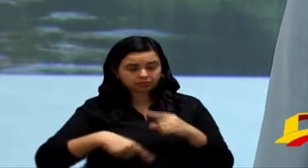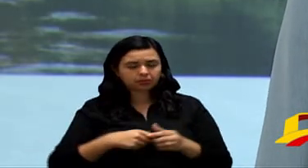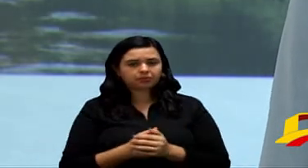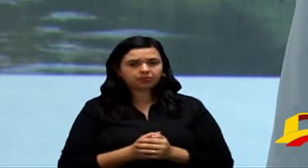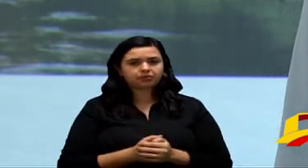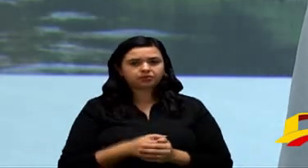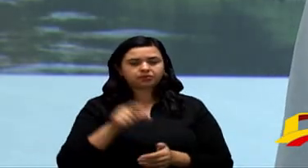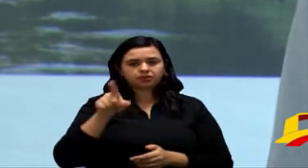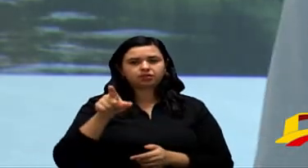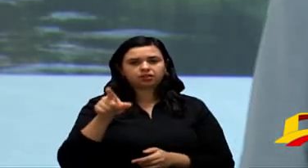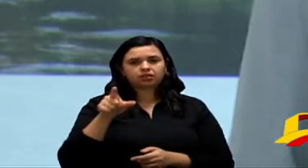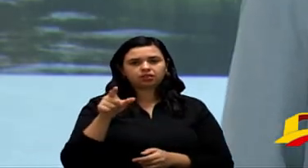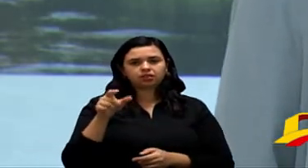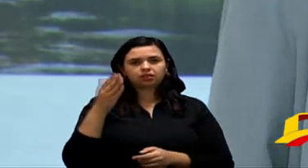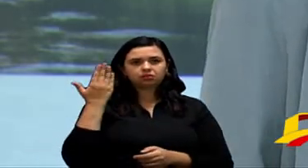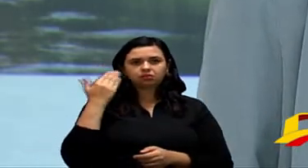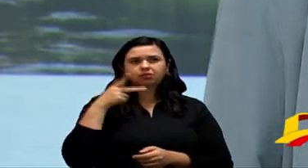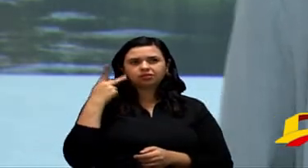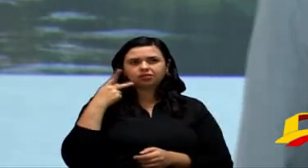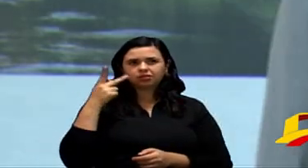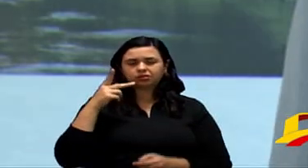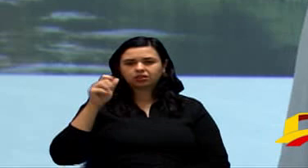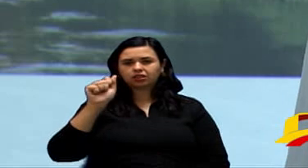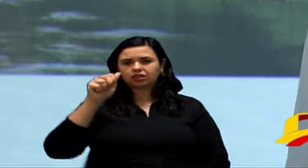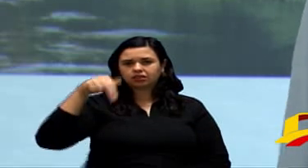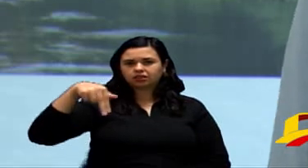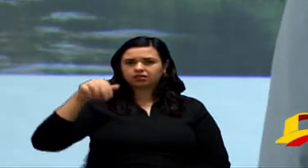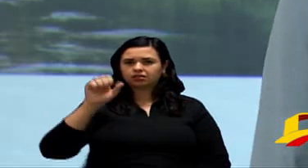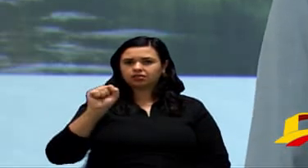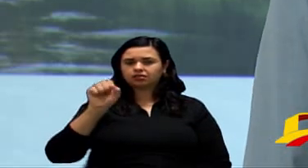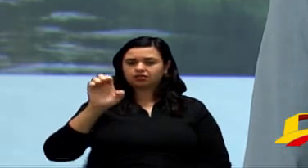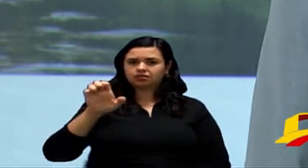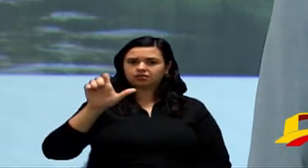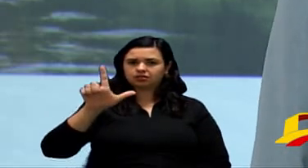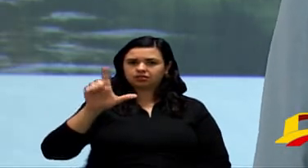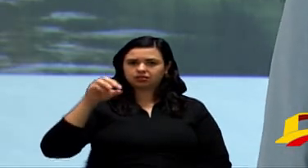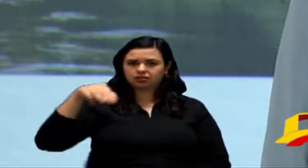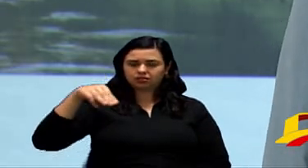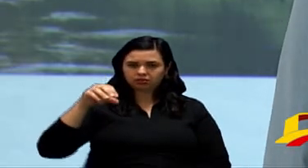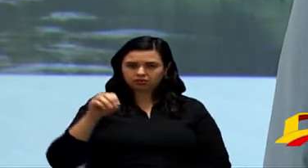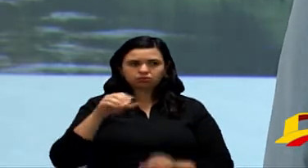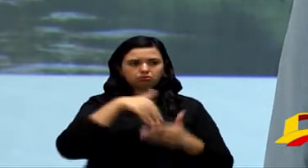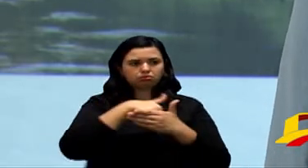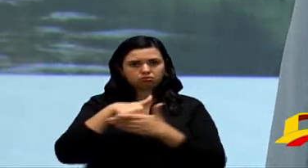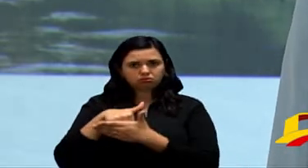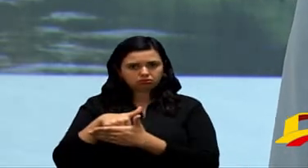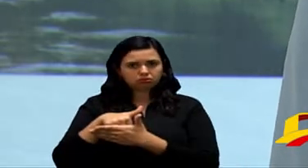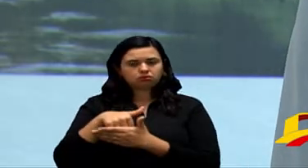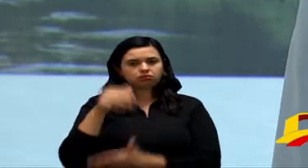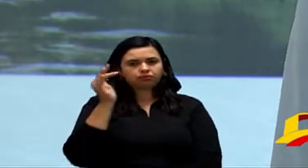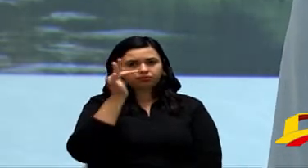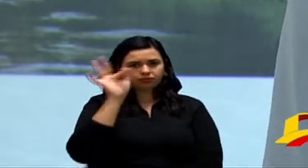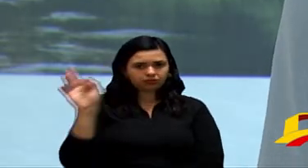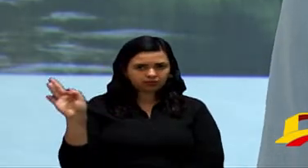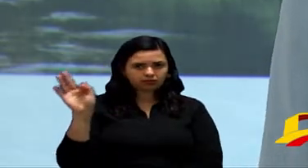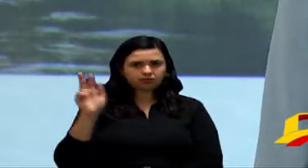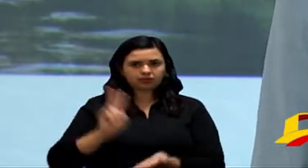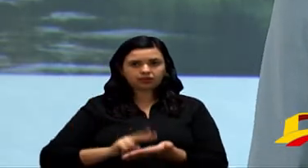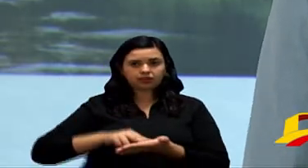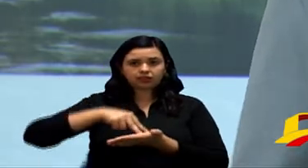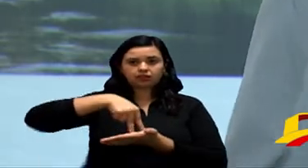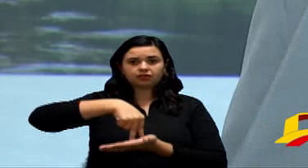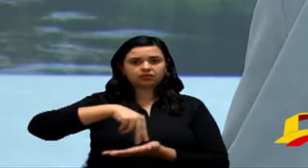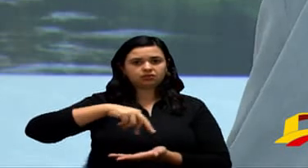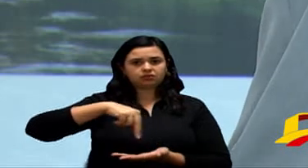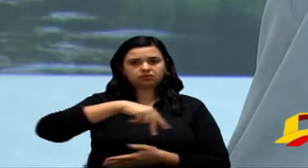época que é católico praticante e nós somos votar o vereador França levantou no plenário